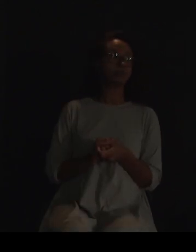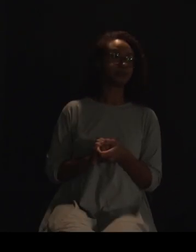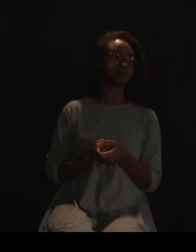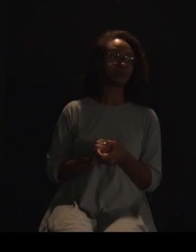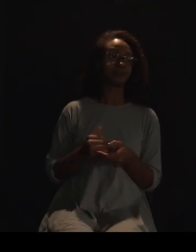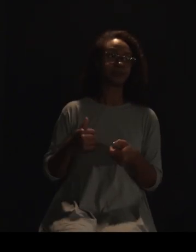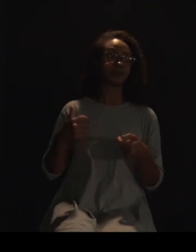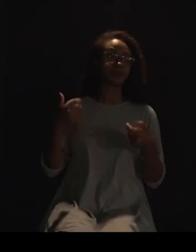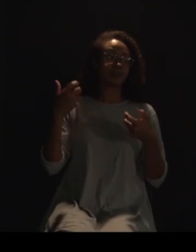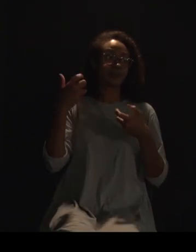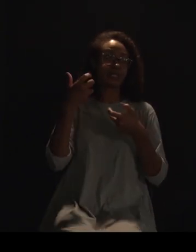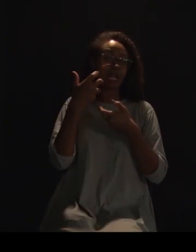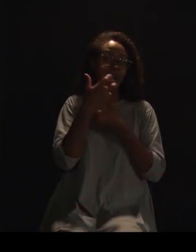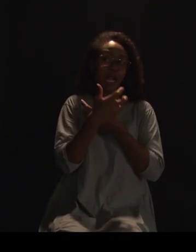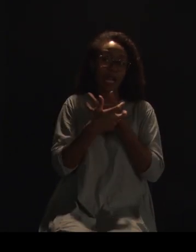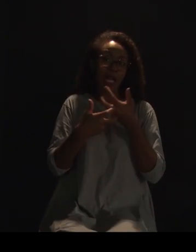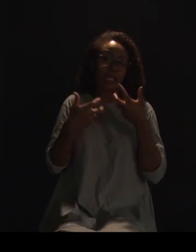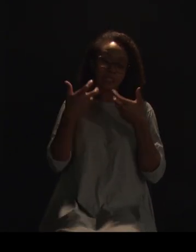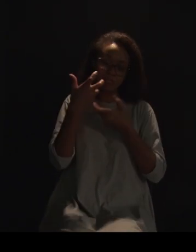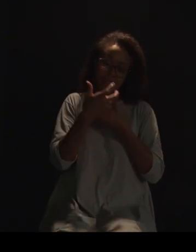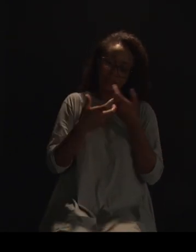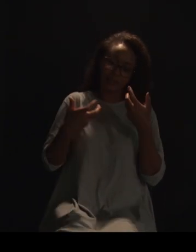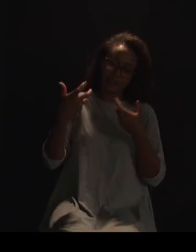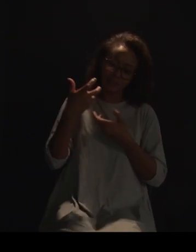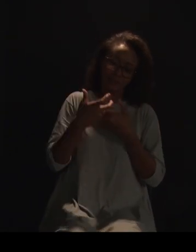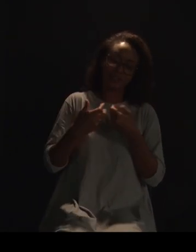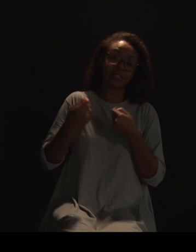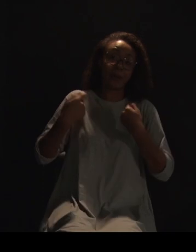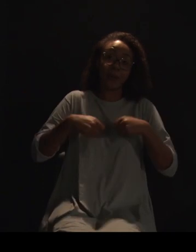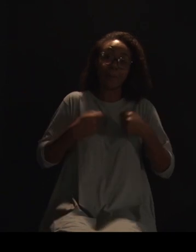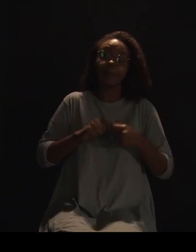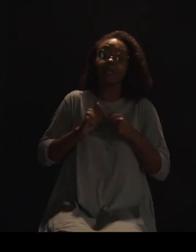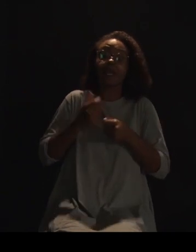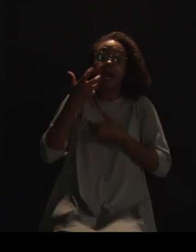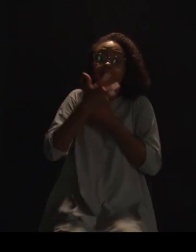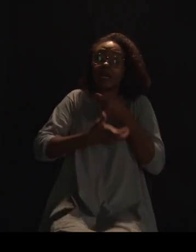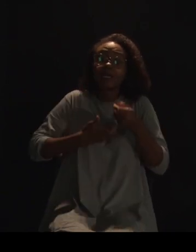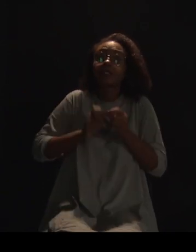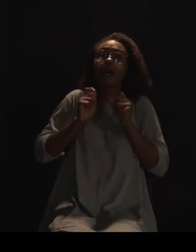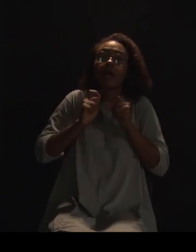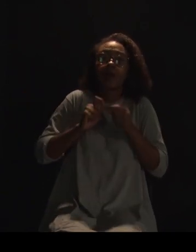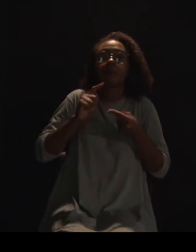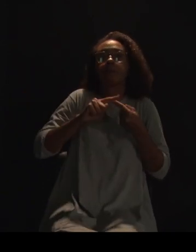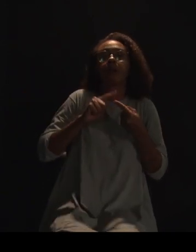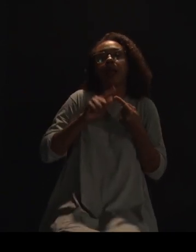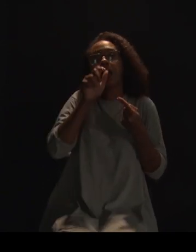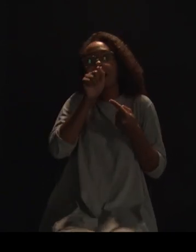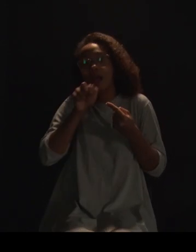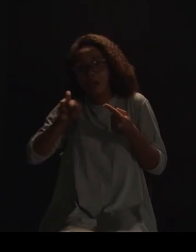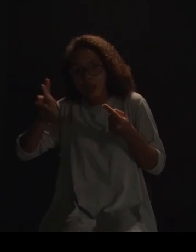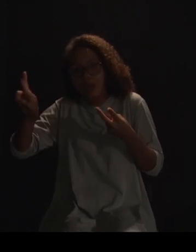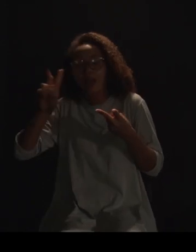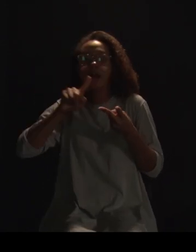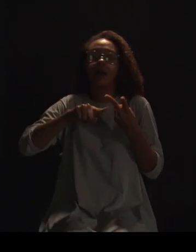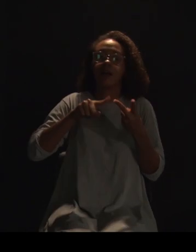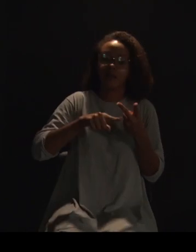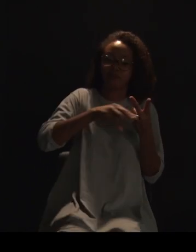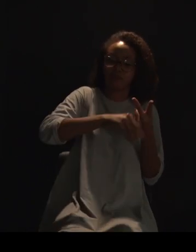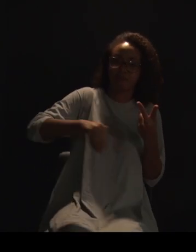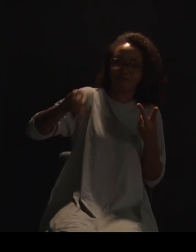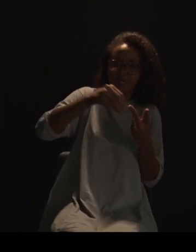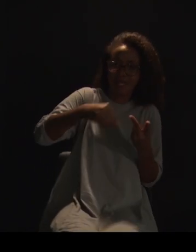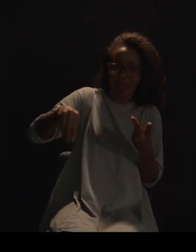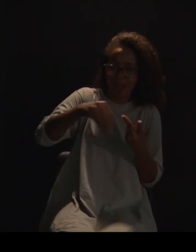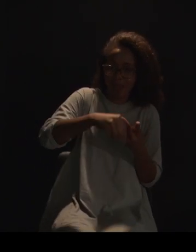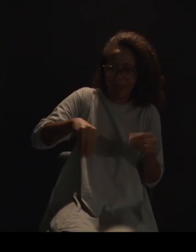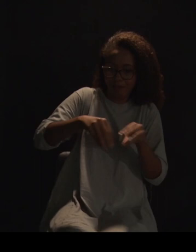pra esses quatros elementos têm que cantar pra esses quatro elementos né que são a terra